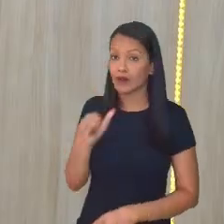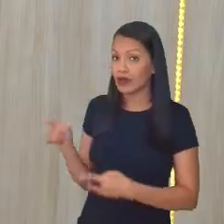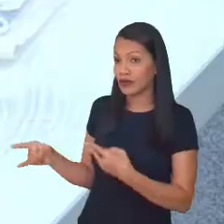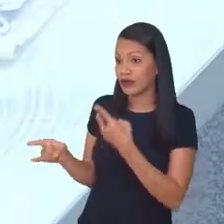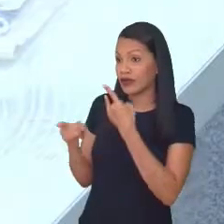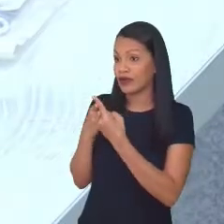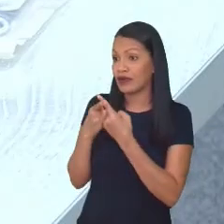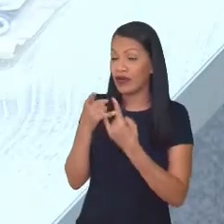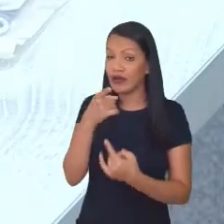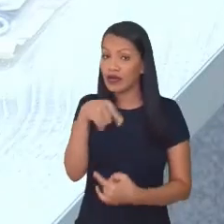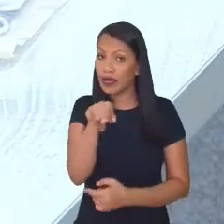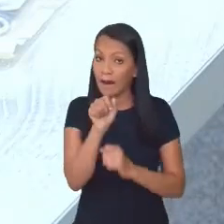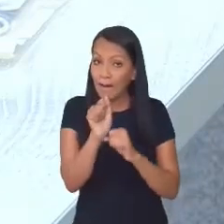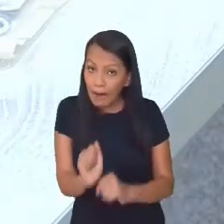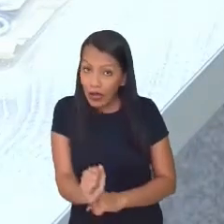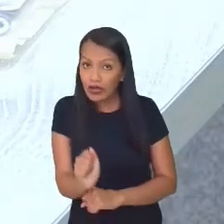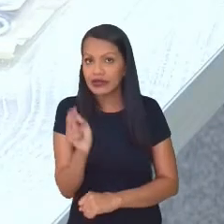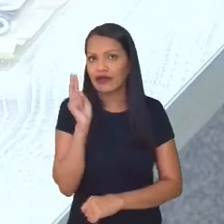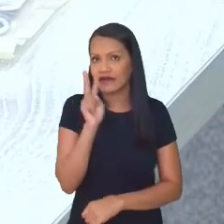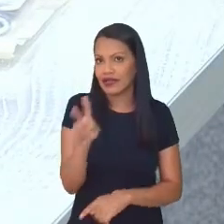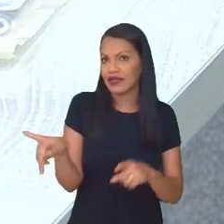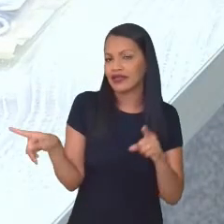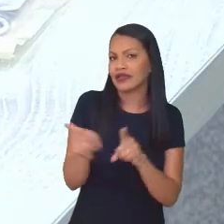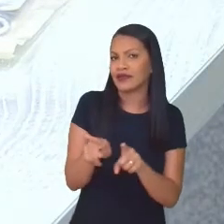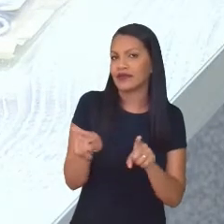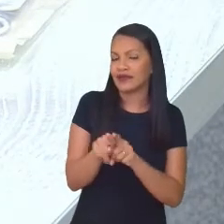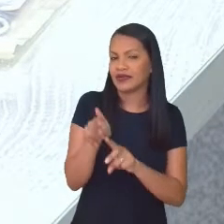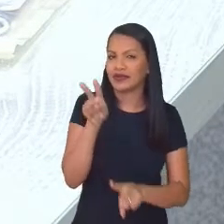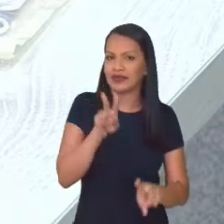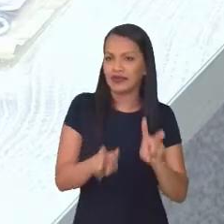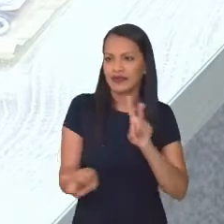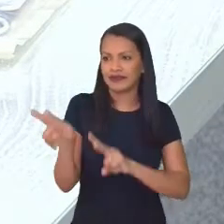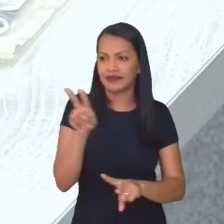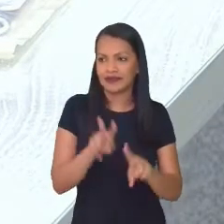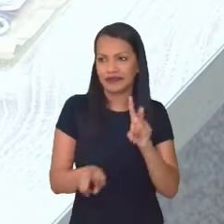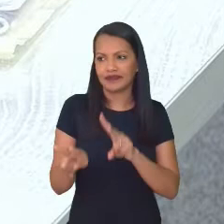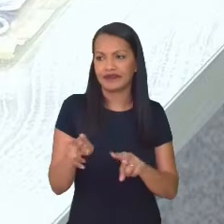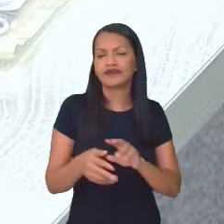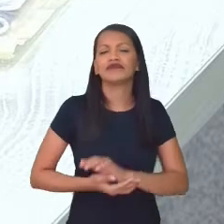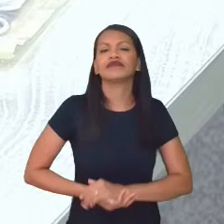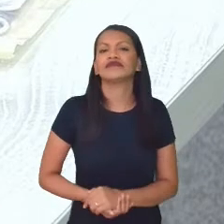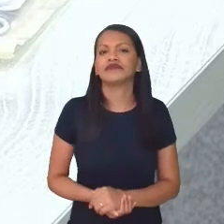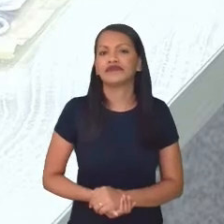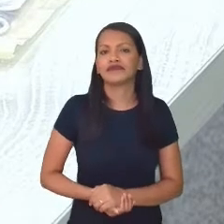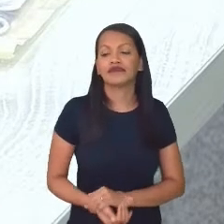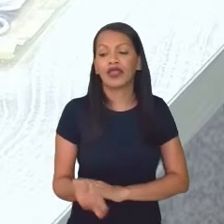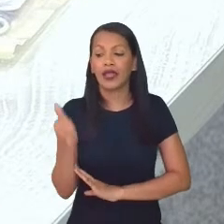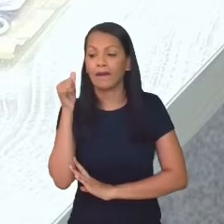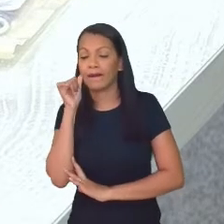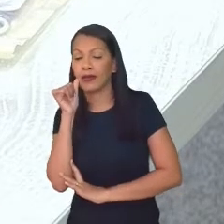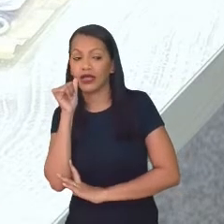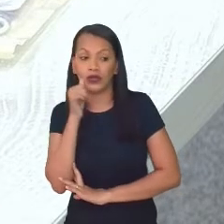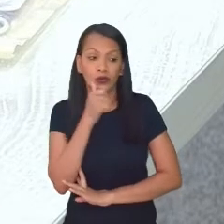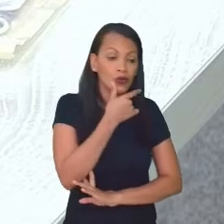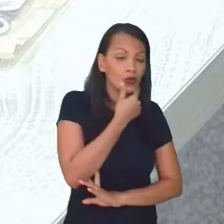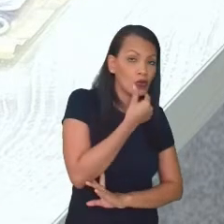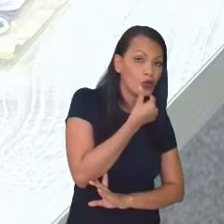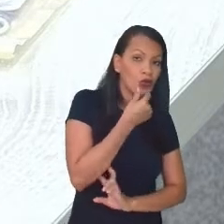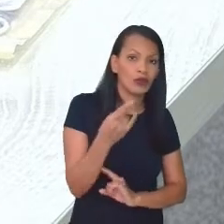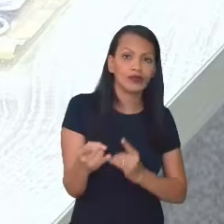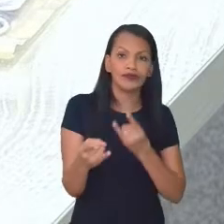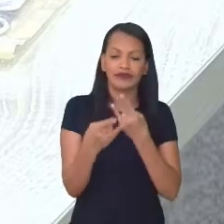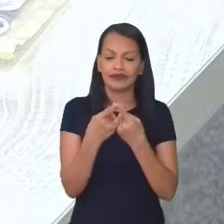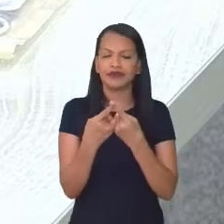para que vocês possam também observar. Essa aqui é a masculina, essa aqui é a camisinha feminina.